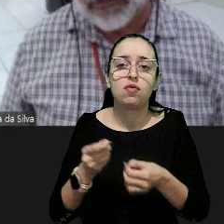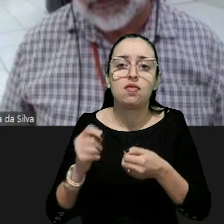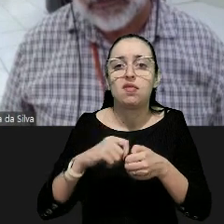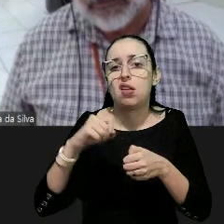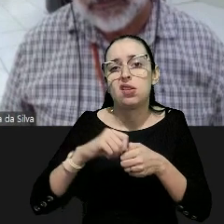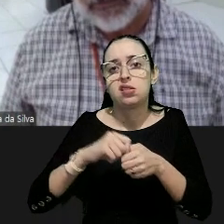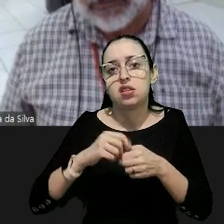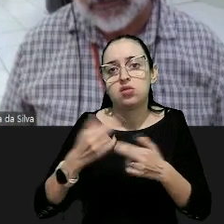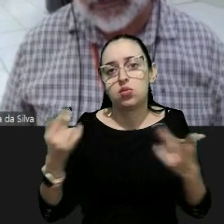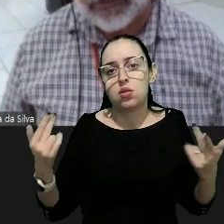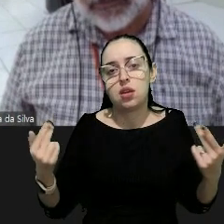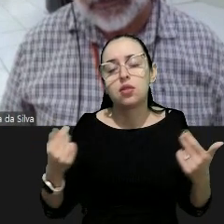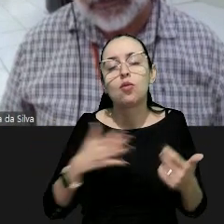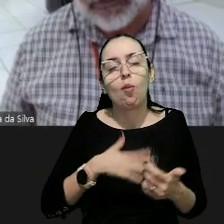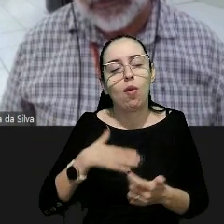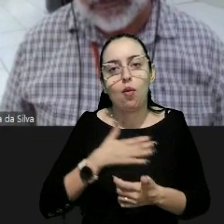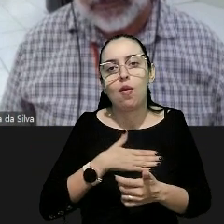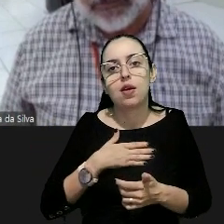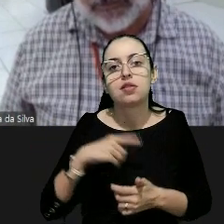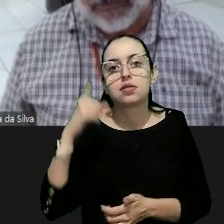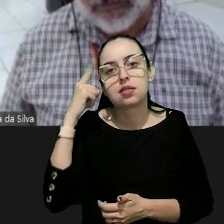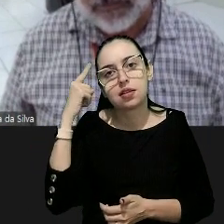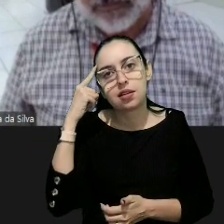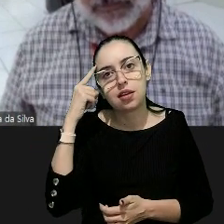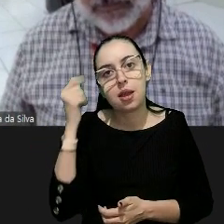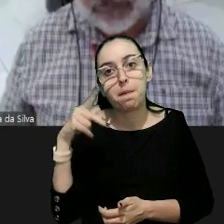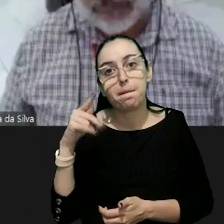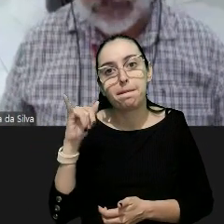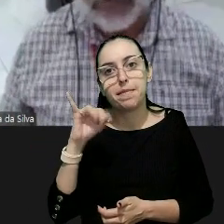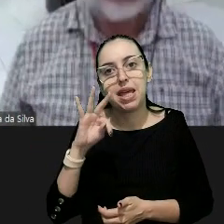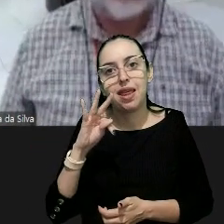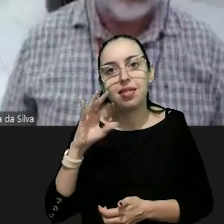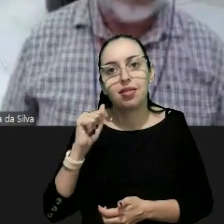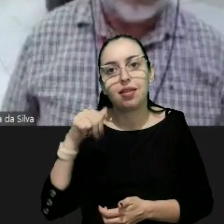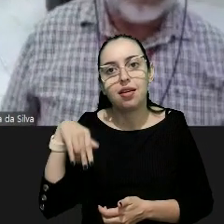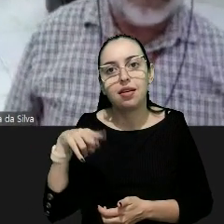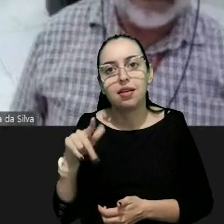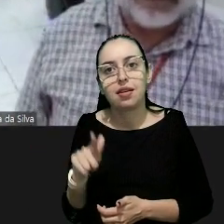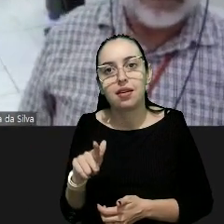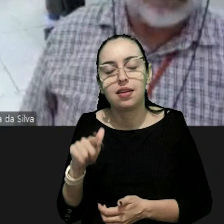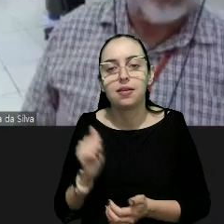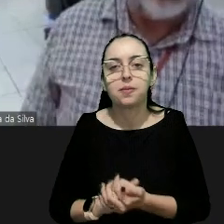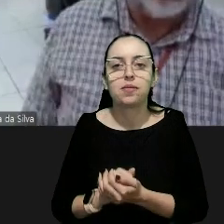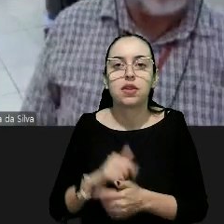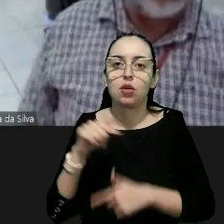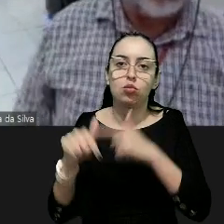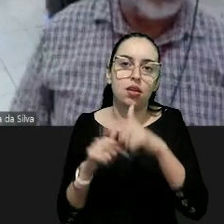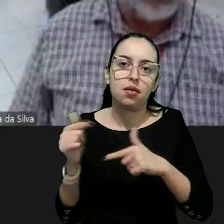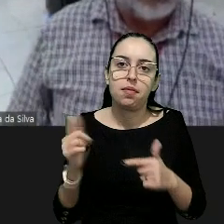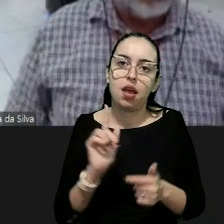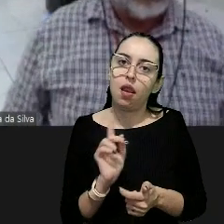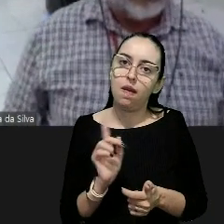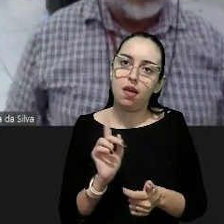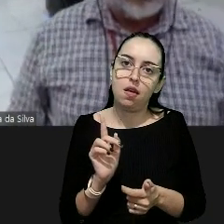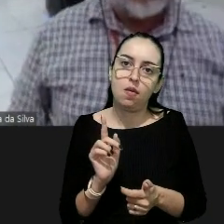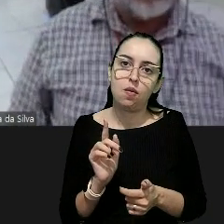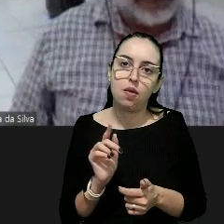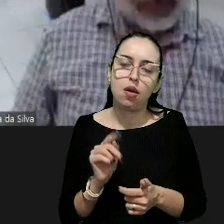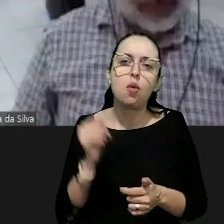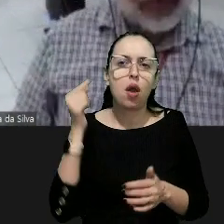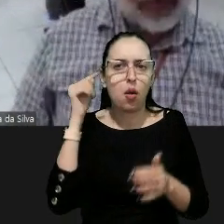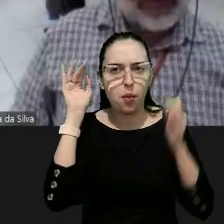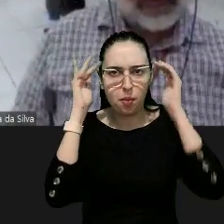né? Só por curiosidade. E por isso que eu gosto da ideia do Pitangui, que não é